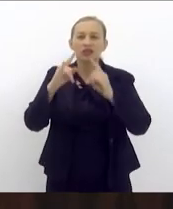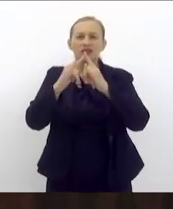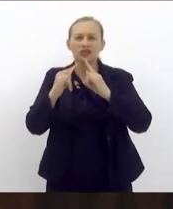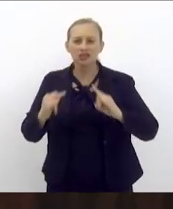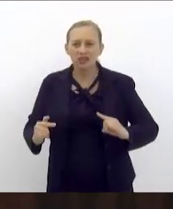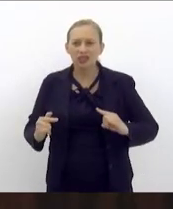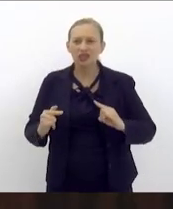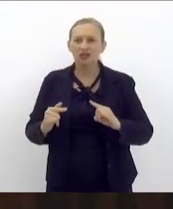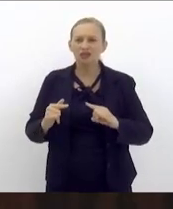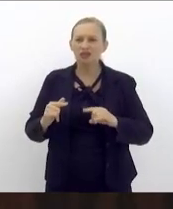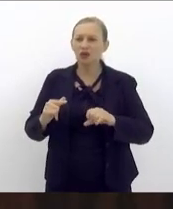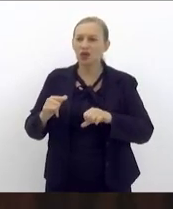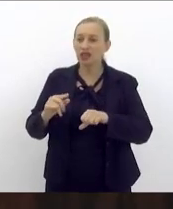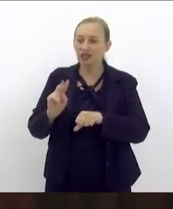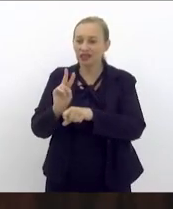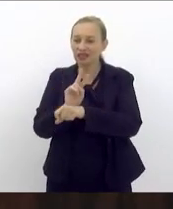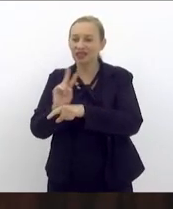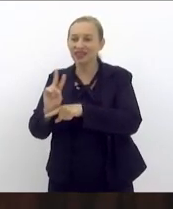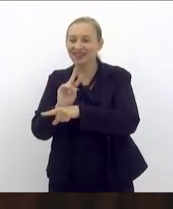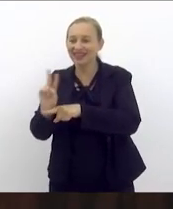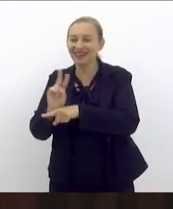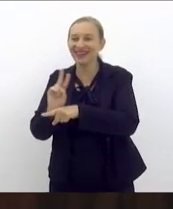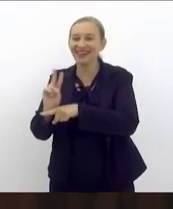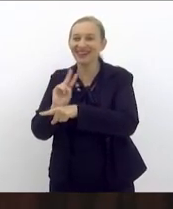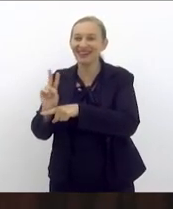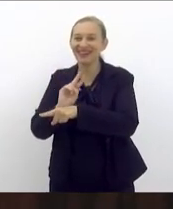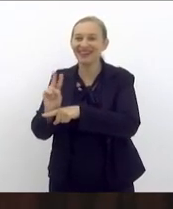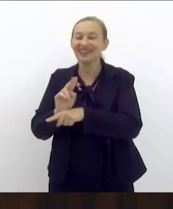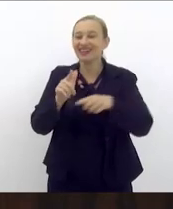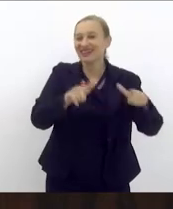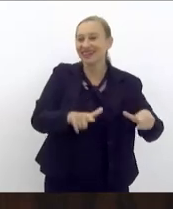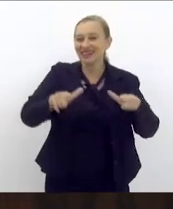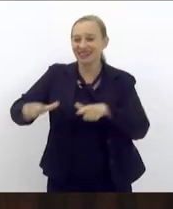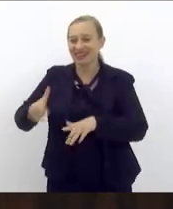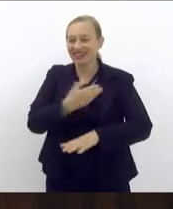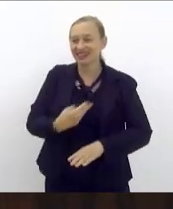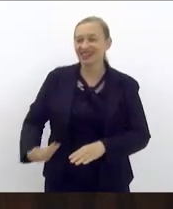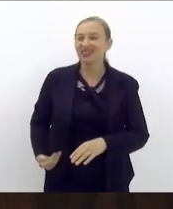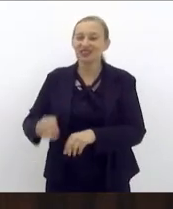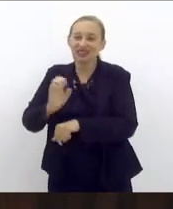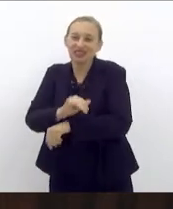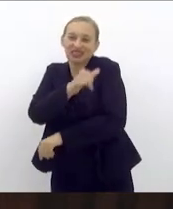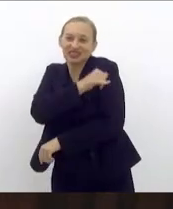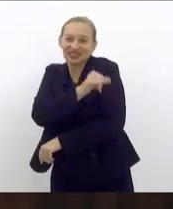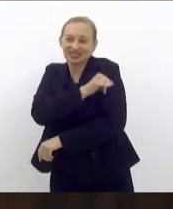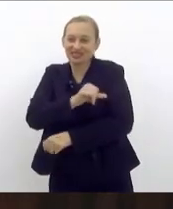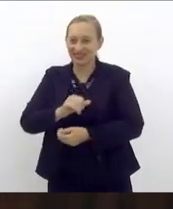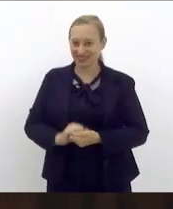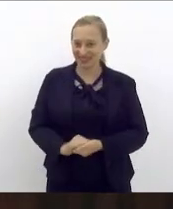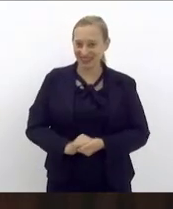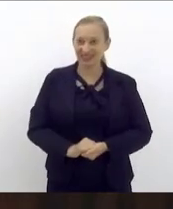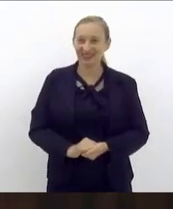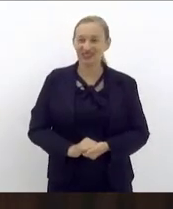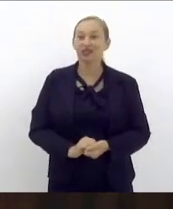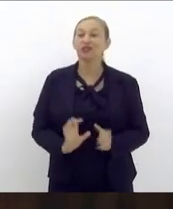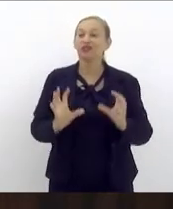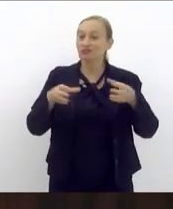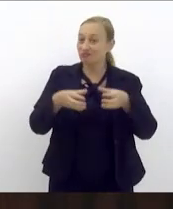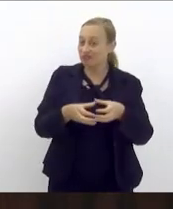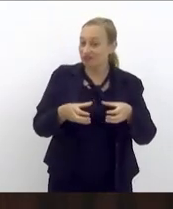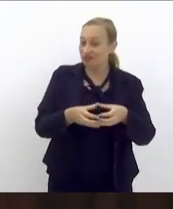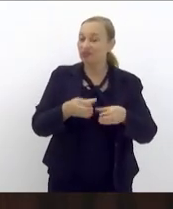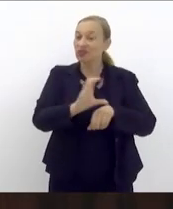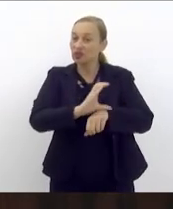contra violência sexual em eventos culturais realizados em espaços públicos no âmbito do Estado do Rio de Janeiro parecer da comissão de